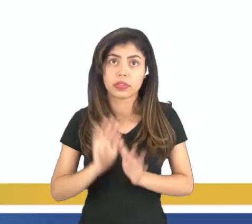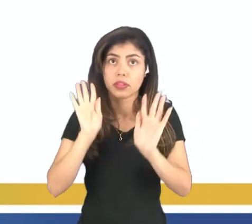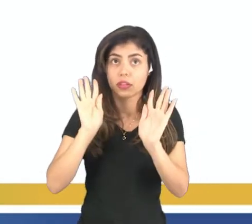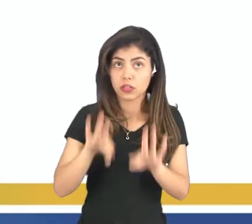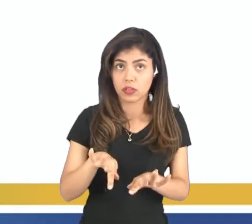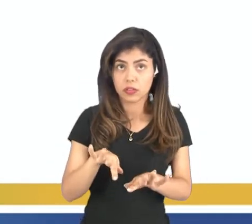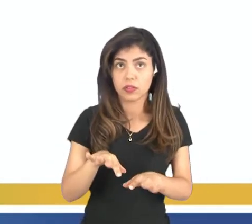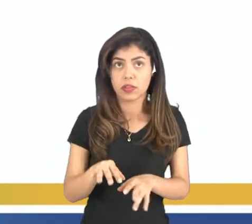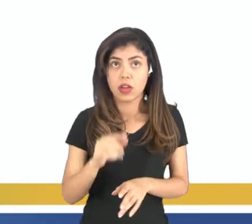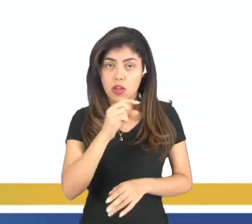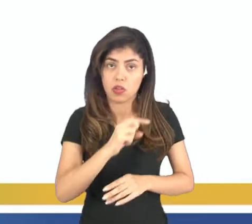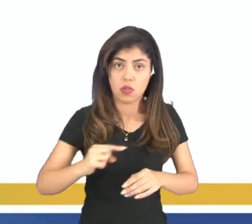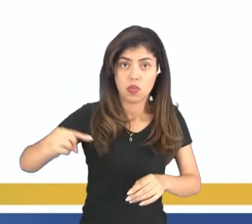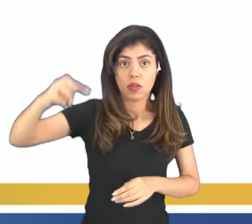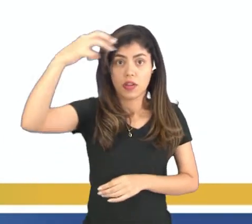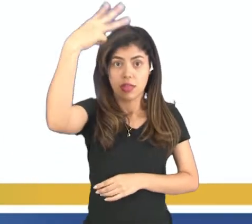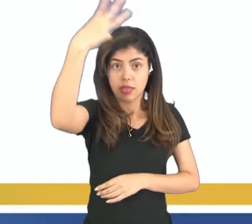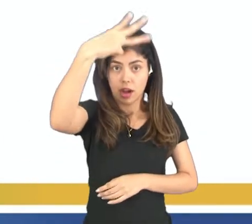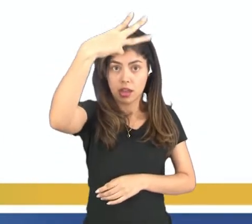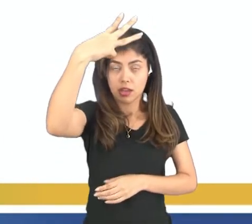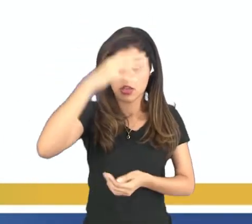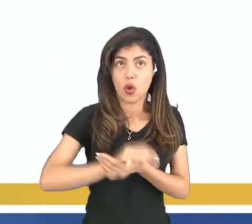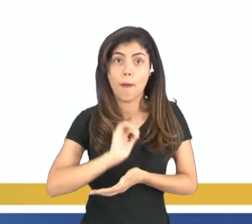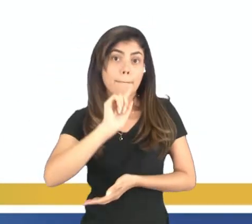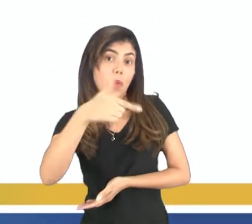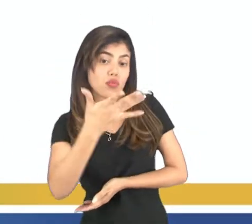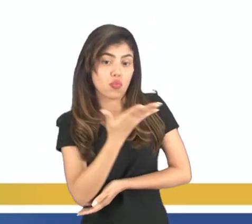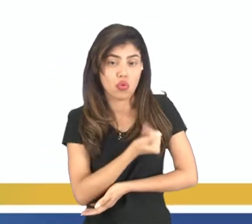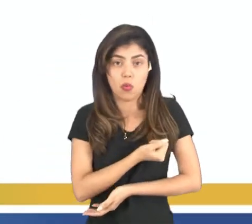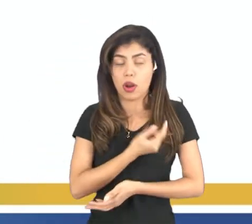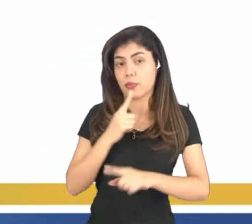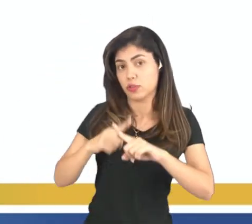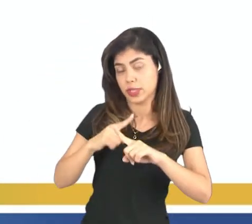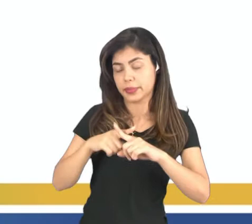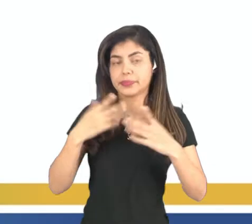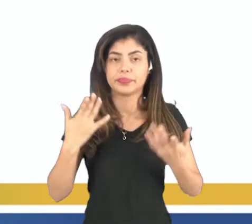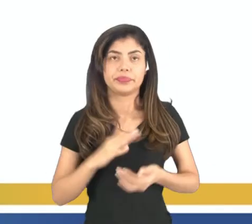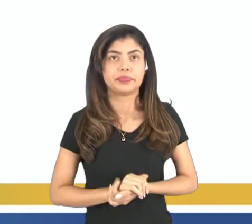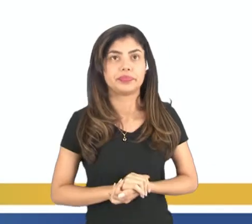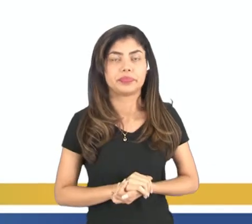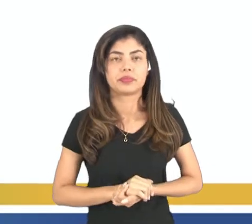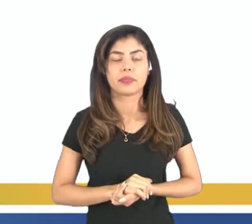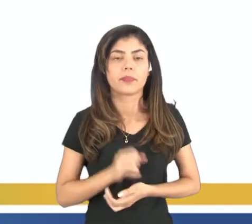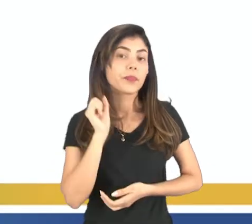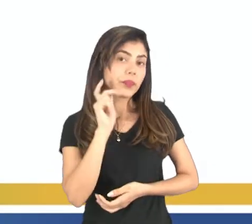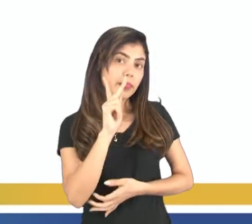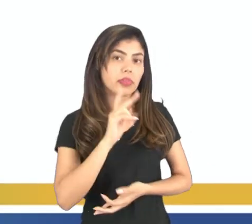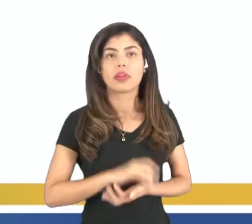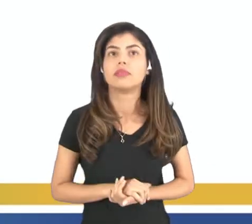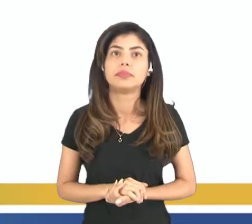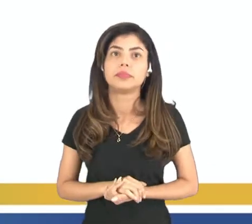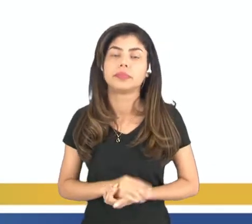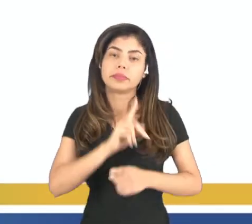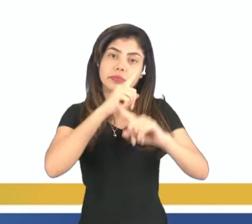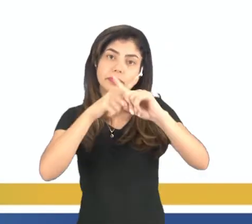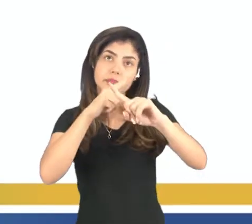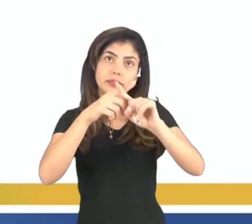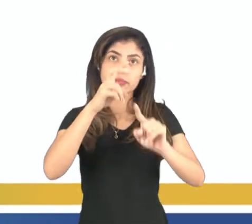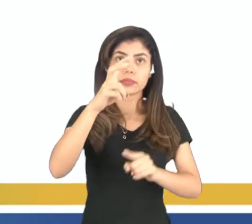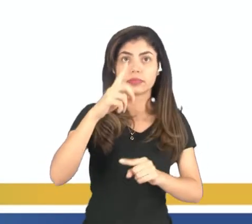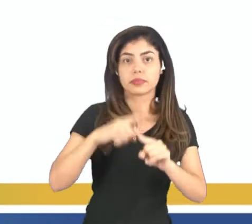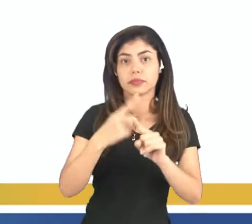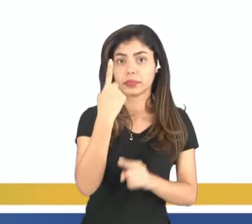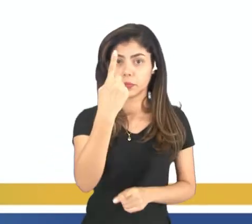vamos deixar os 5 e vamos levar o três para o próximo número que eu vou multiplicar em cima dele ok e nós vamos multiplicar